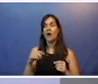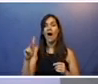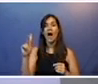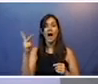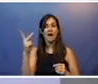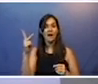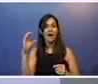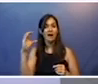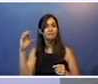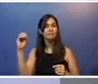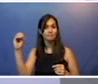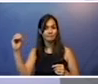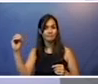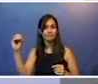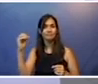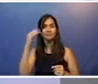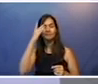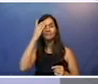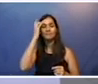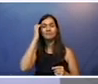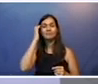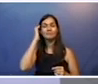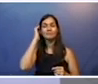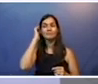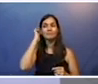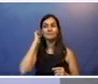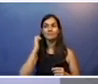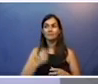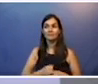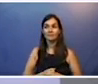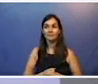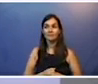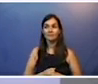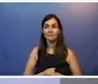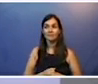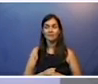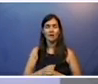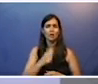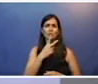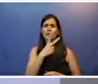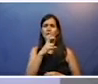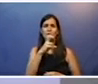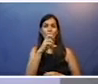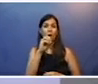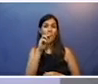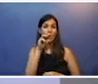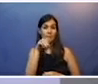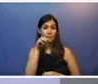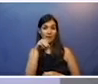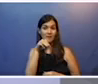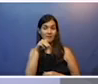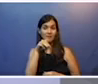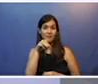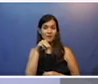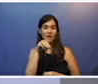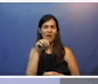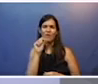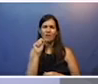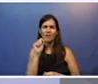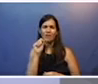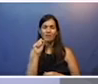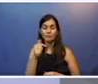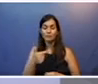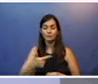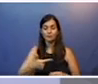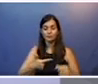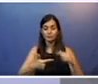oposto em relação ao ângulo de 40 graus. E esse 250 metros é a hipotenusa, porque ele